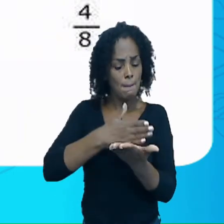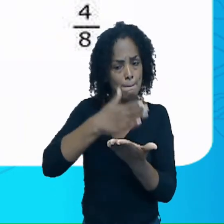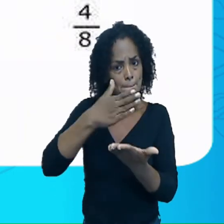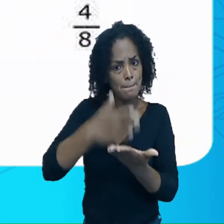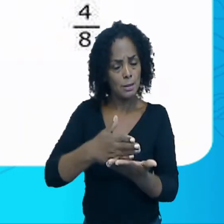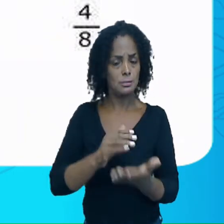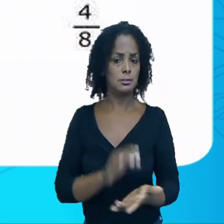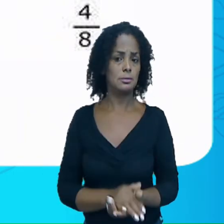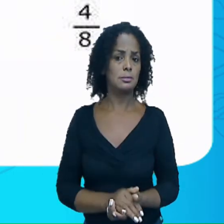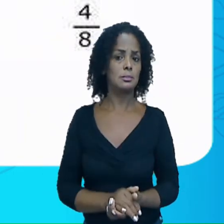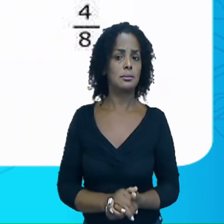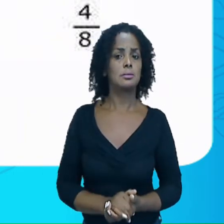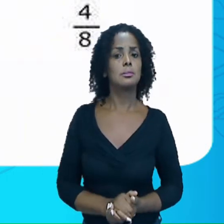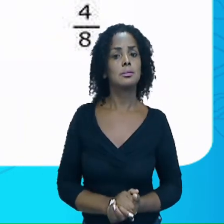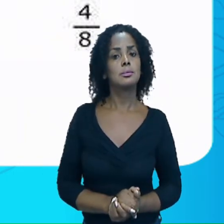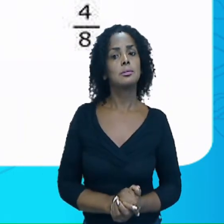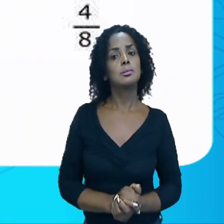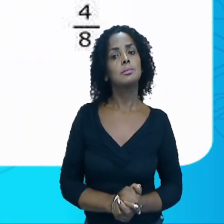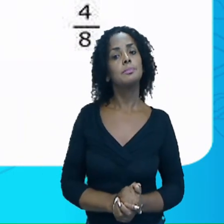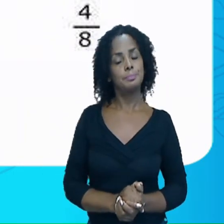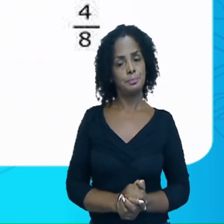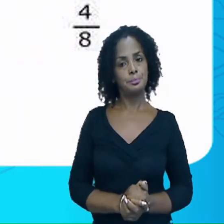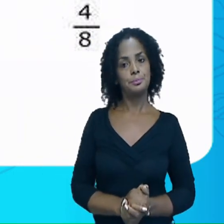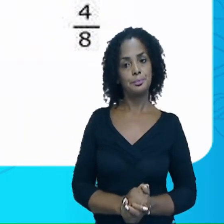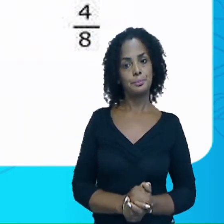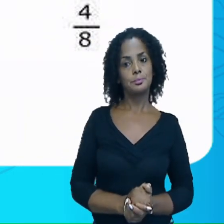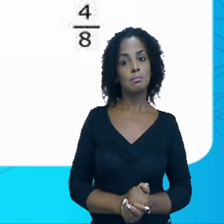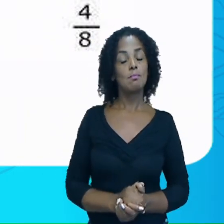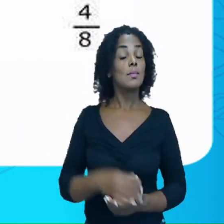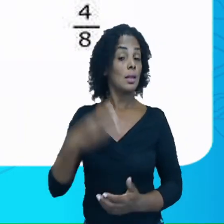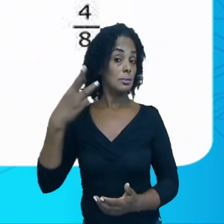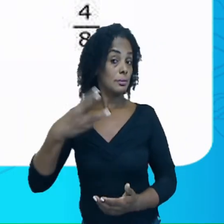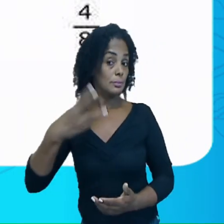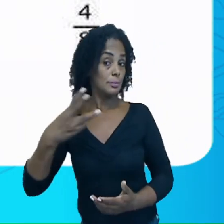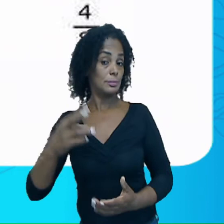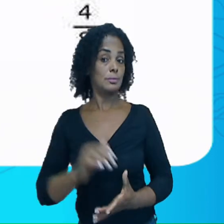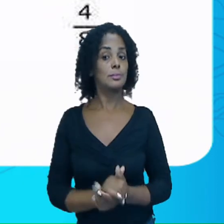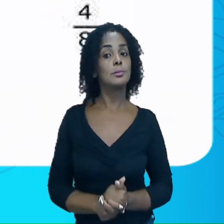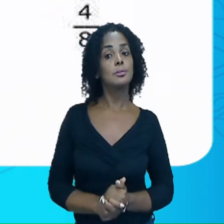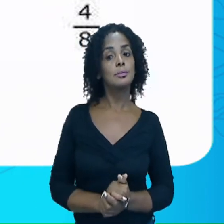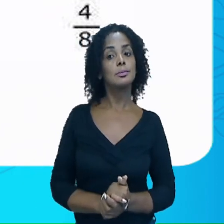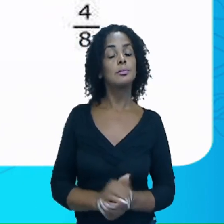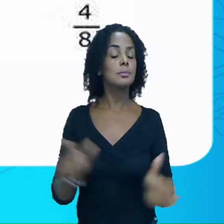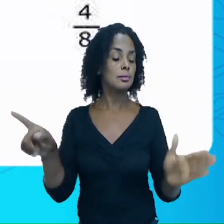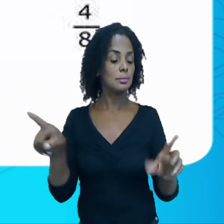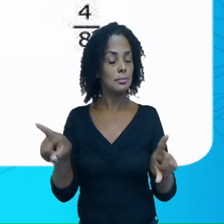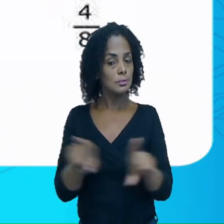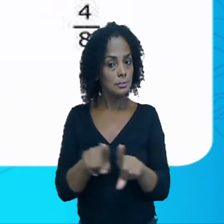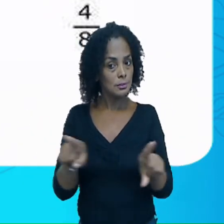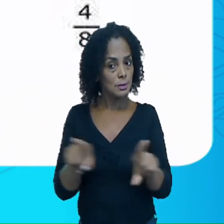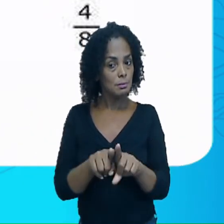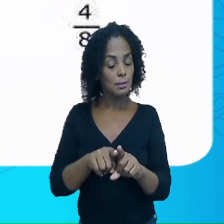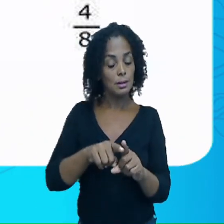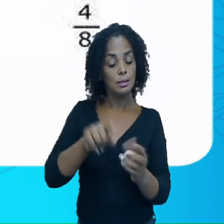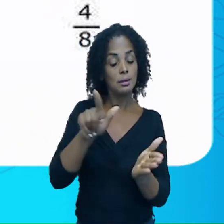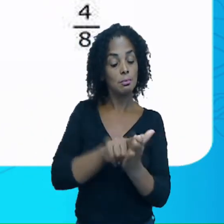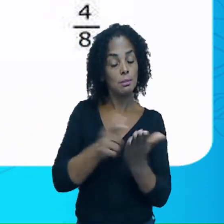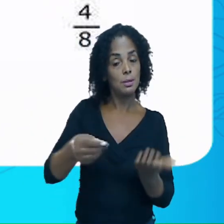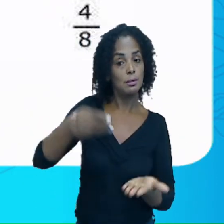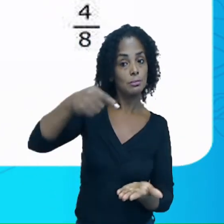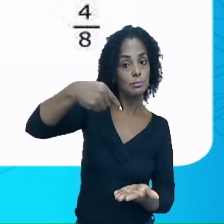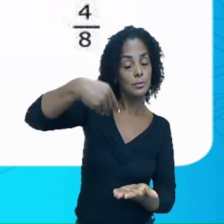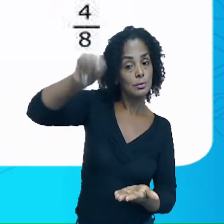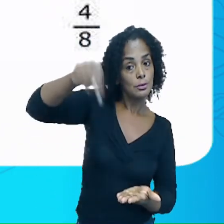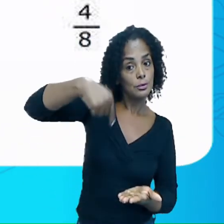1, 2, ok? No terceiro aqui, também uma folha inteira, porém